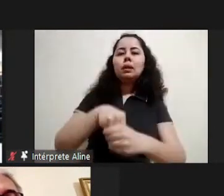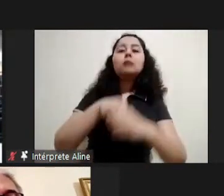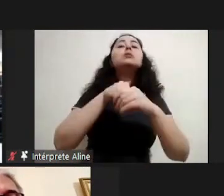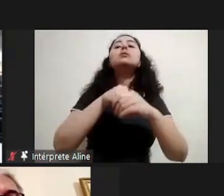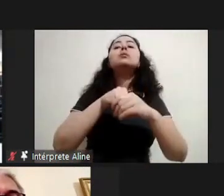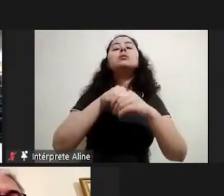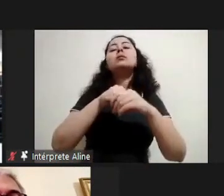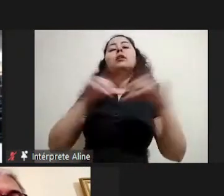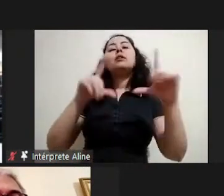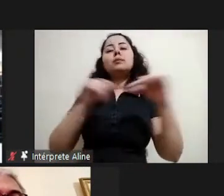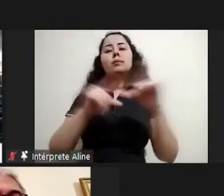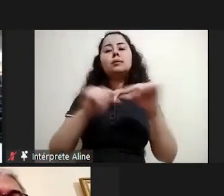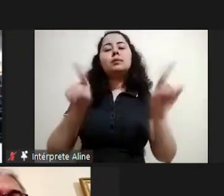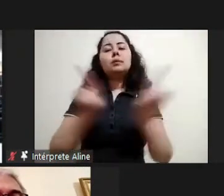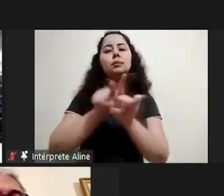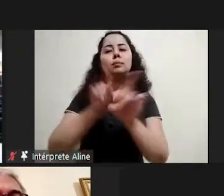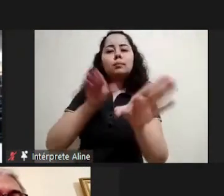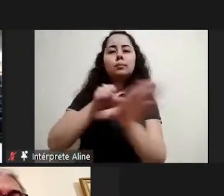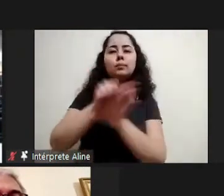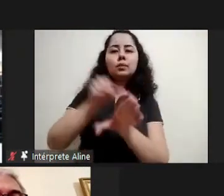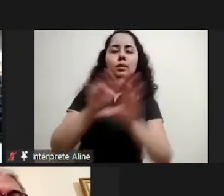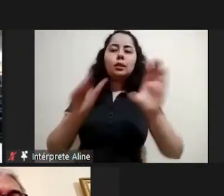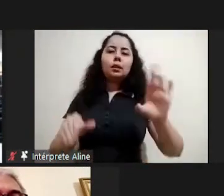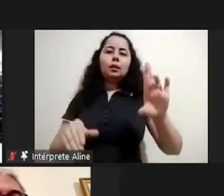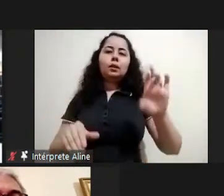do CREFITO 4 de Minas Gerais.